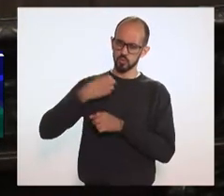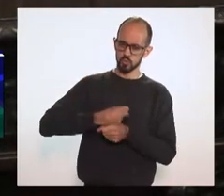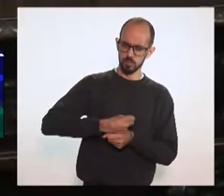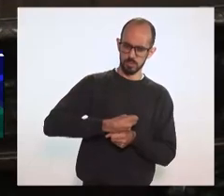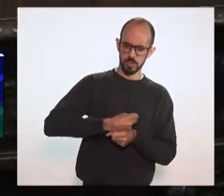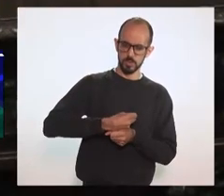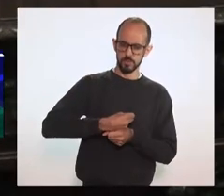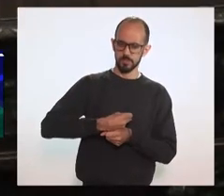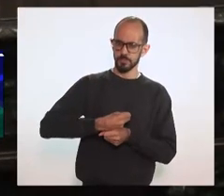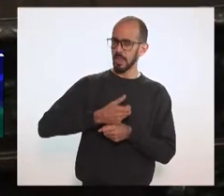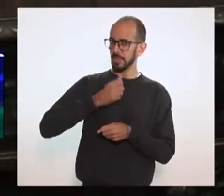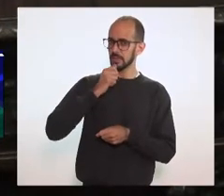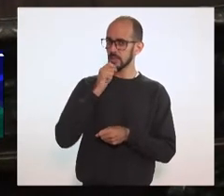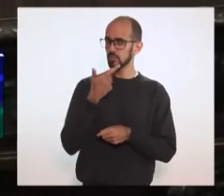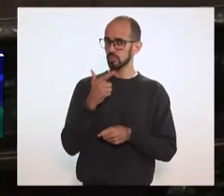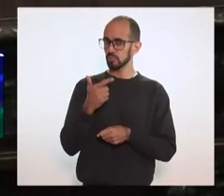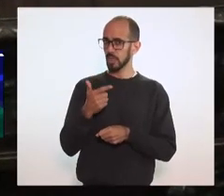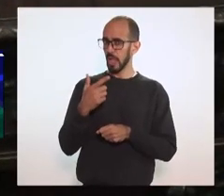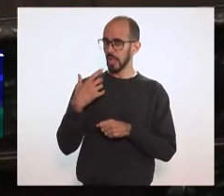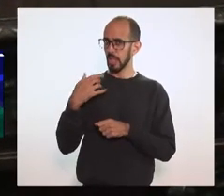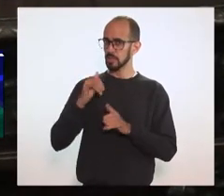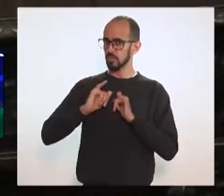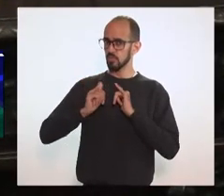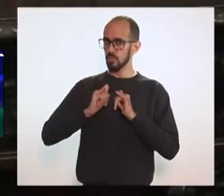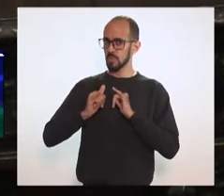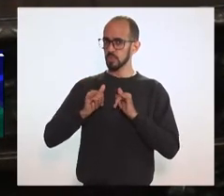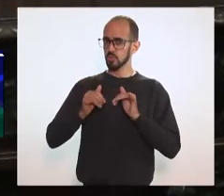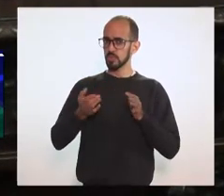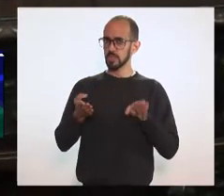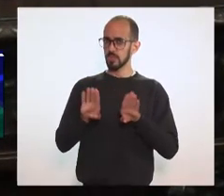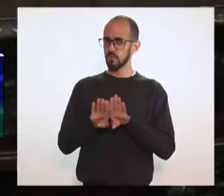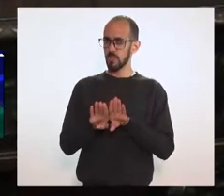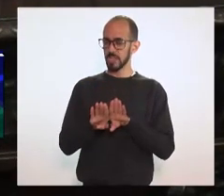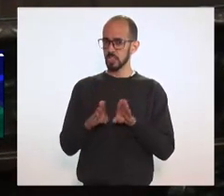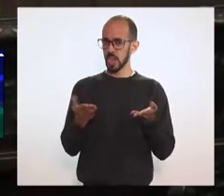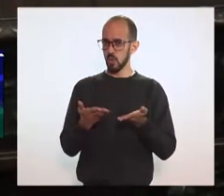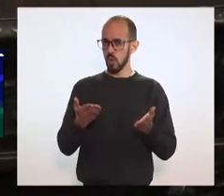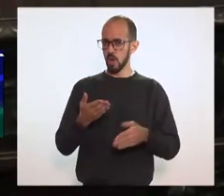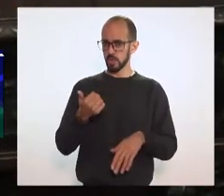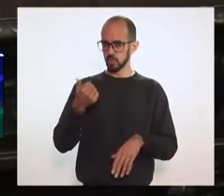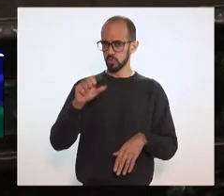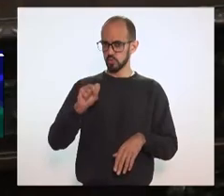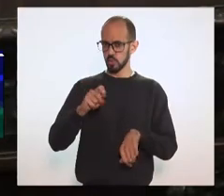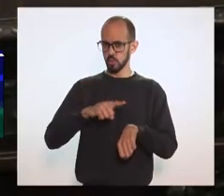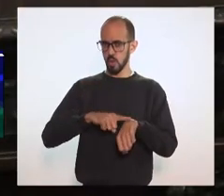enquanto, sem os dados das últimas 24 horas, devem ser anunciados às 18 horas,